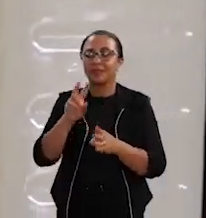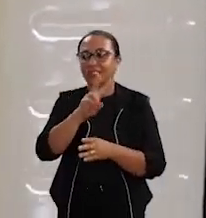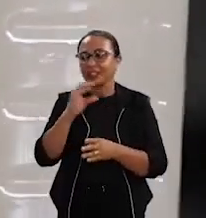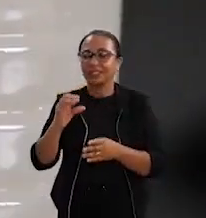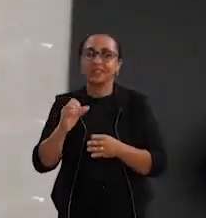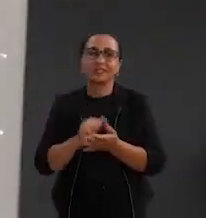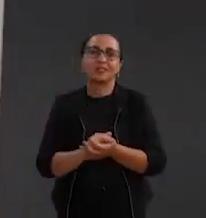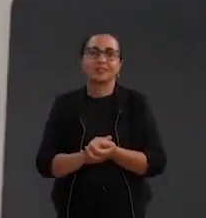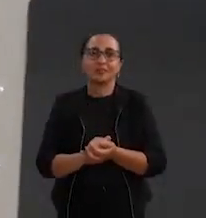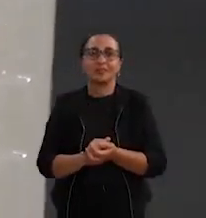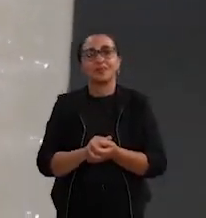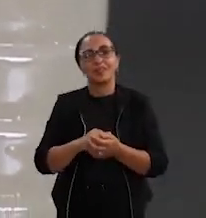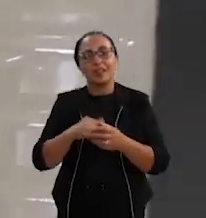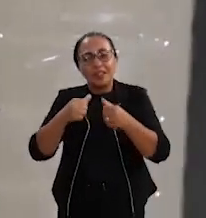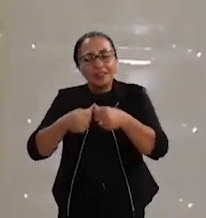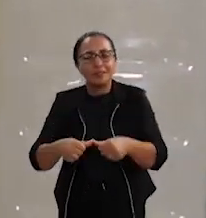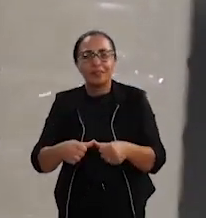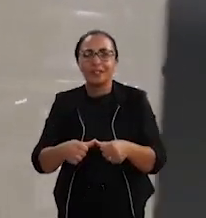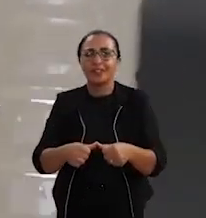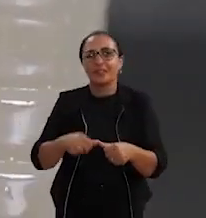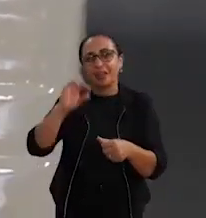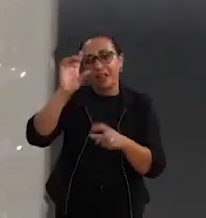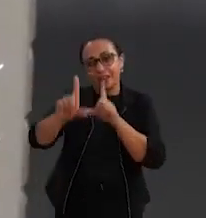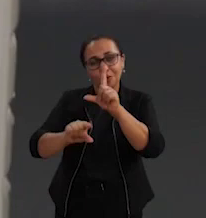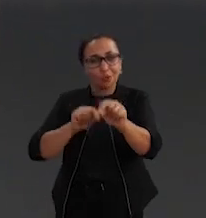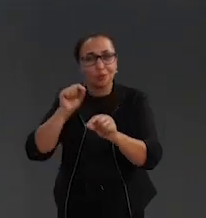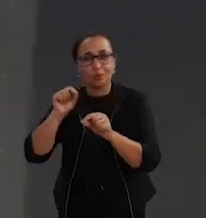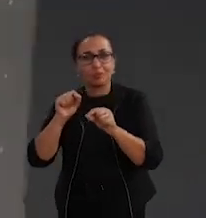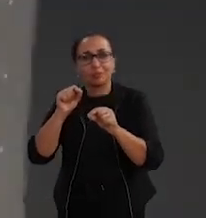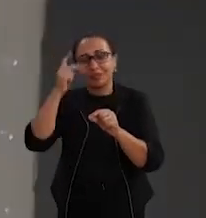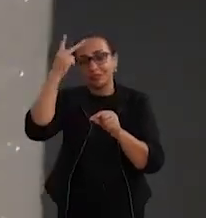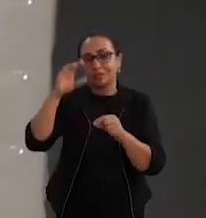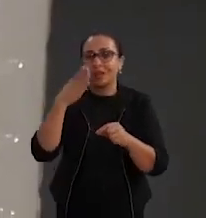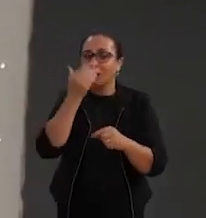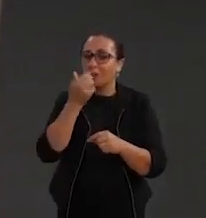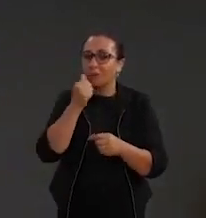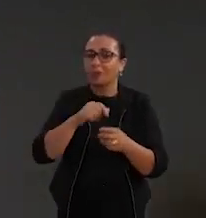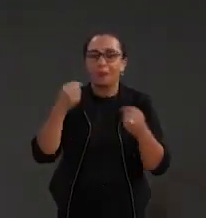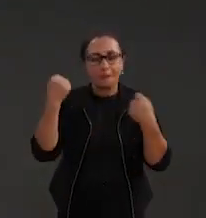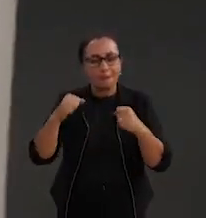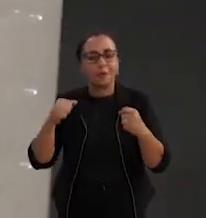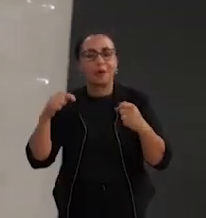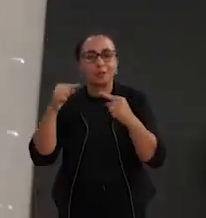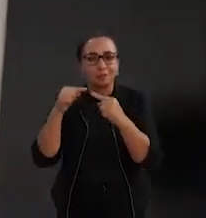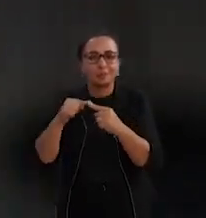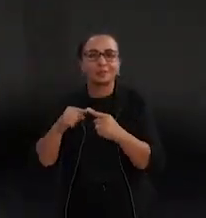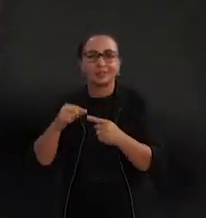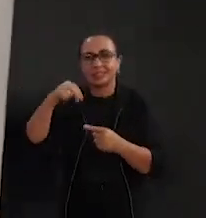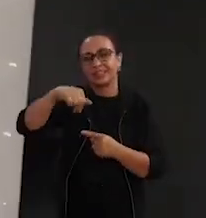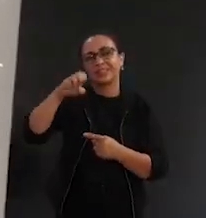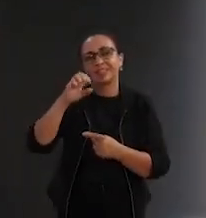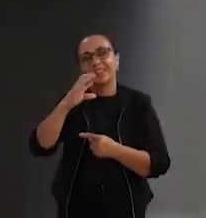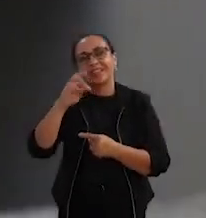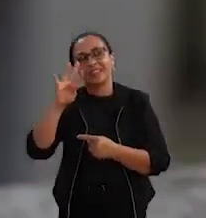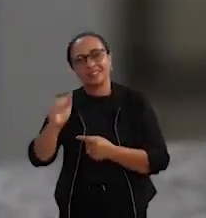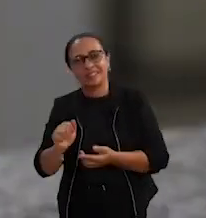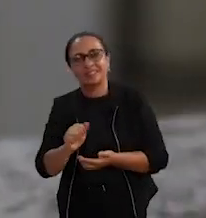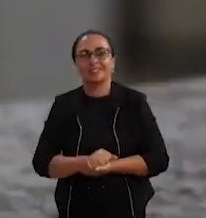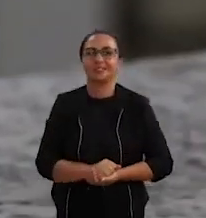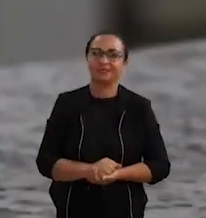carotenoides, vitamina C e flavonoides. E fica essa opção que a indústria alimentícia também pode investir em